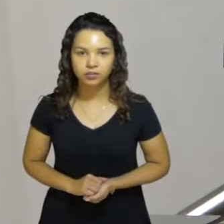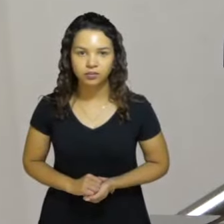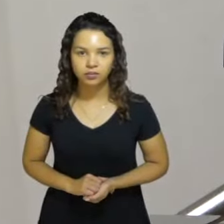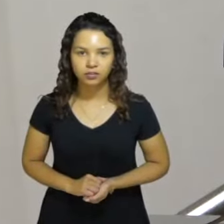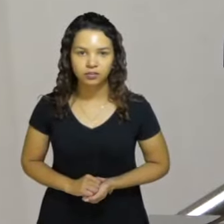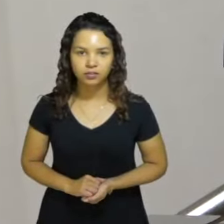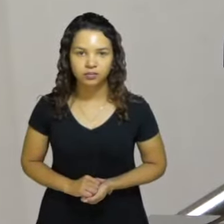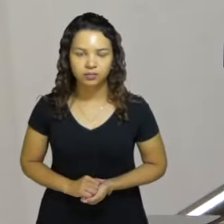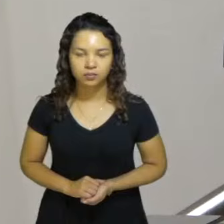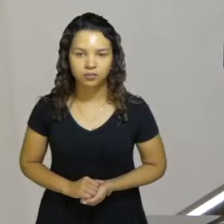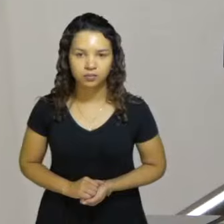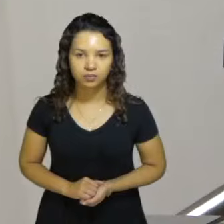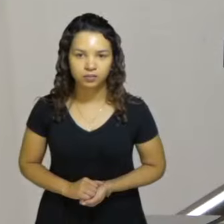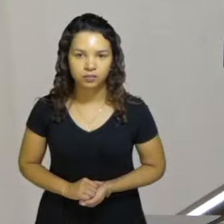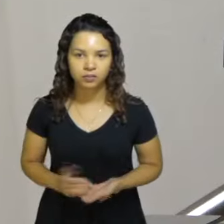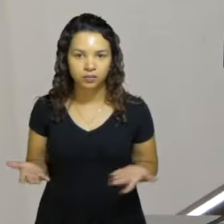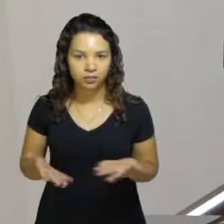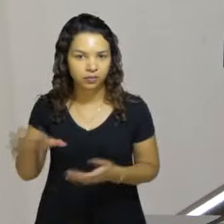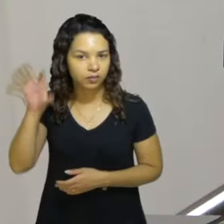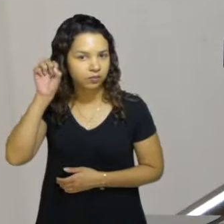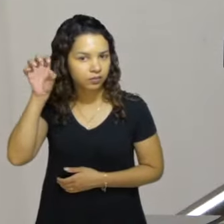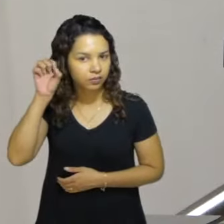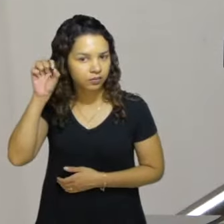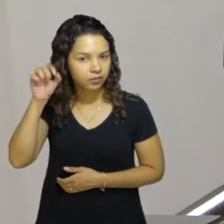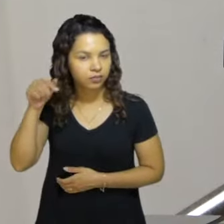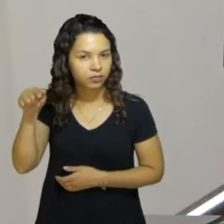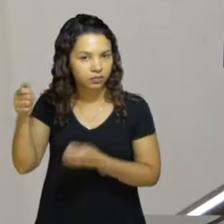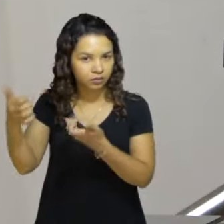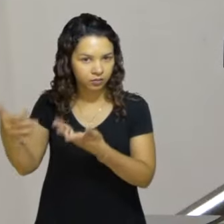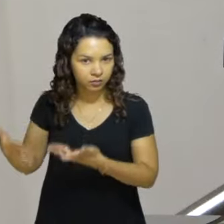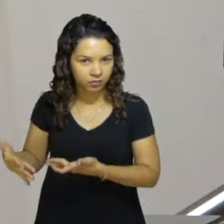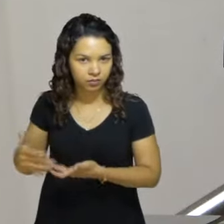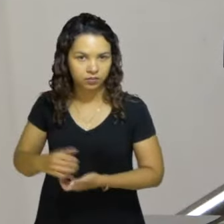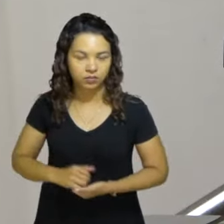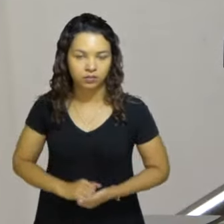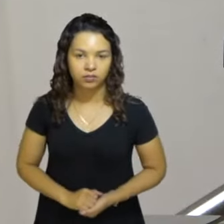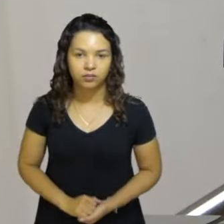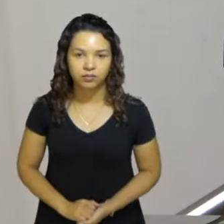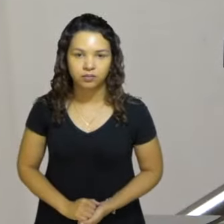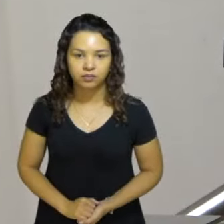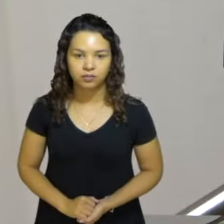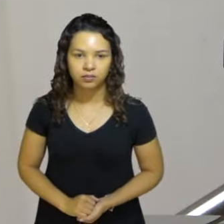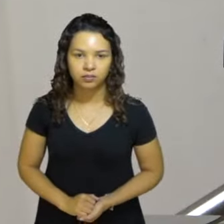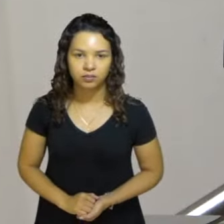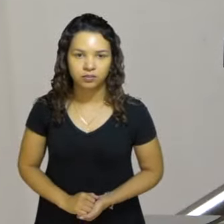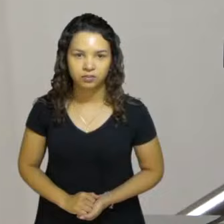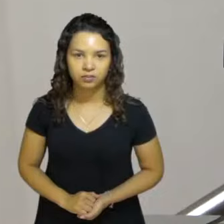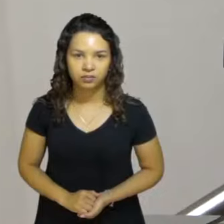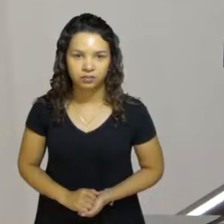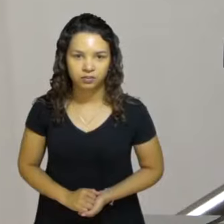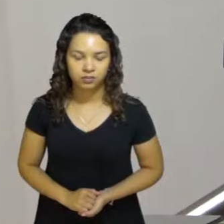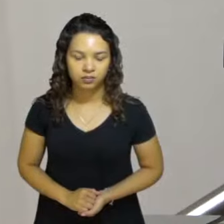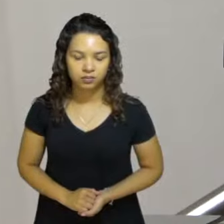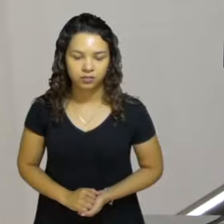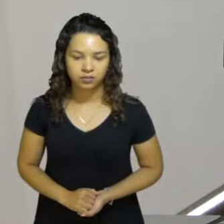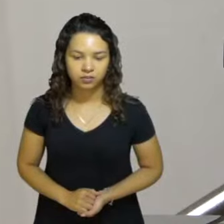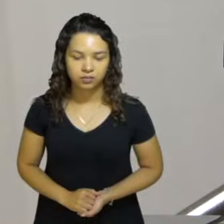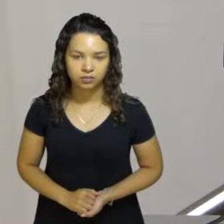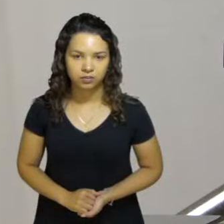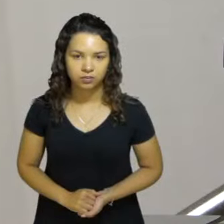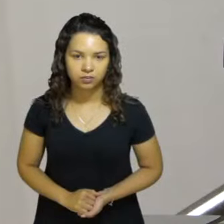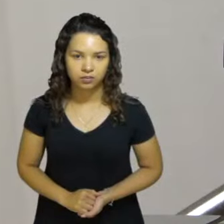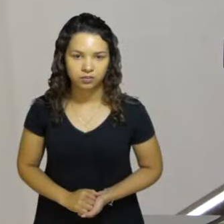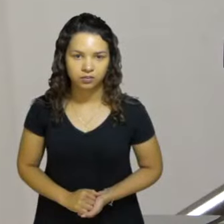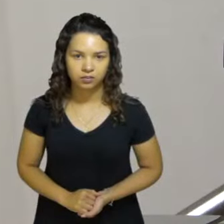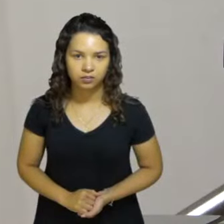É uma situação difícil, estou até de cama, sistema nervoso abalado, só choro, devido às emendas impositivas. Nós temos quase 600 mil na mão do